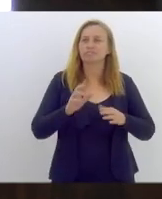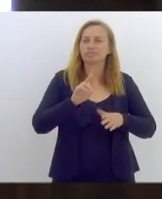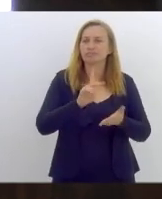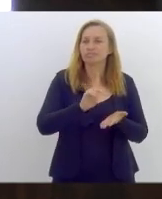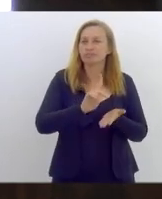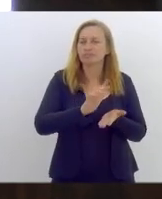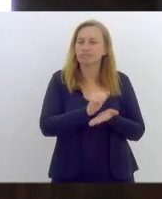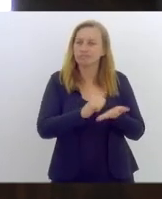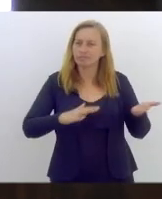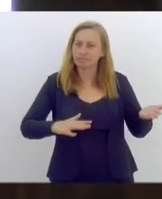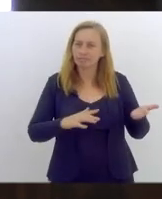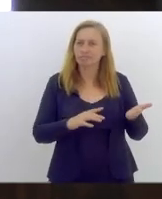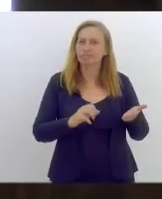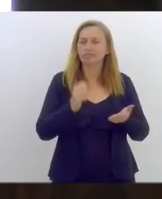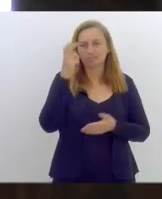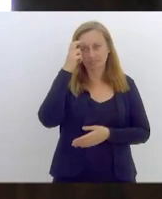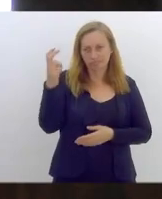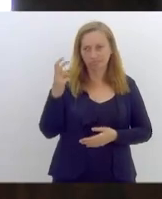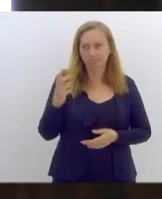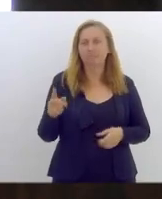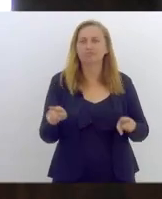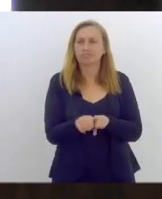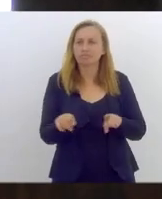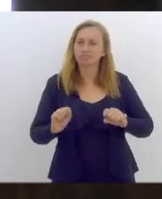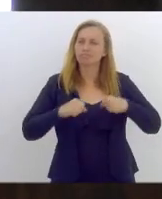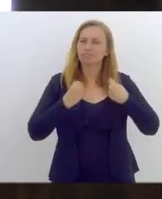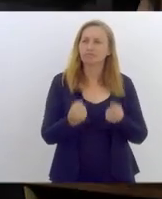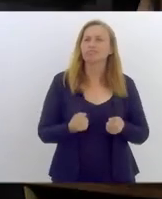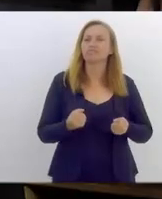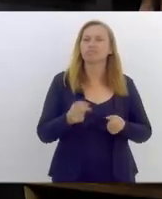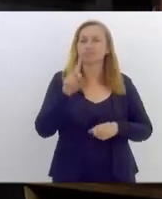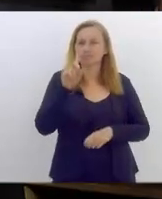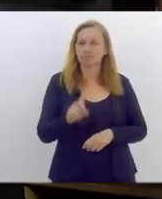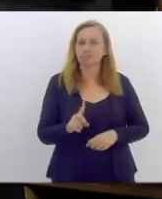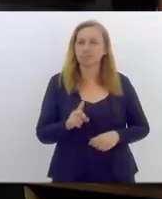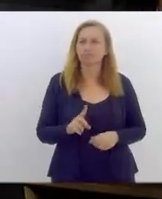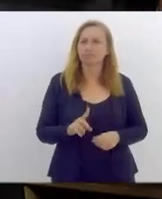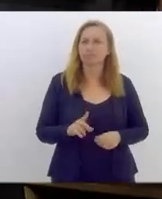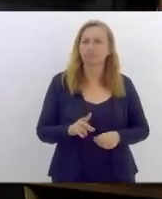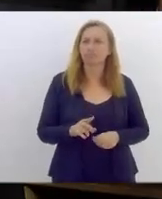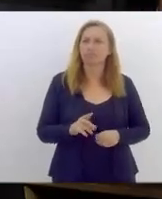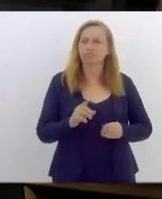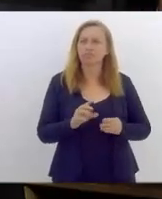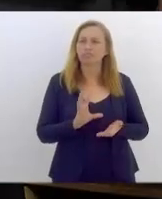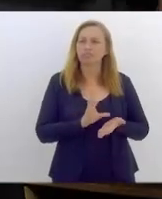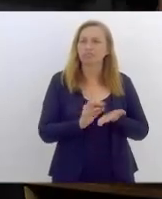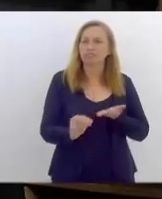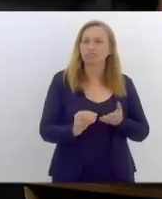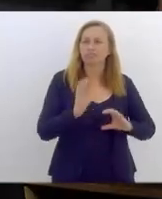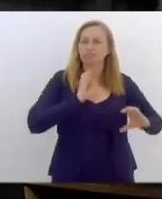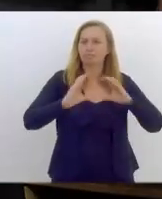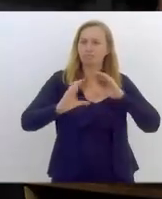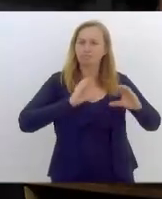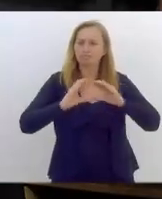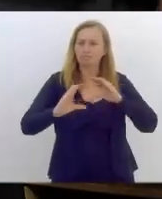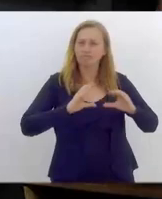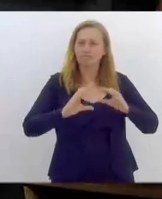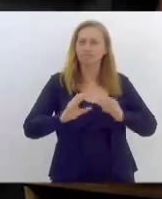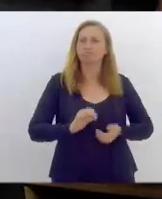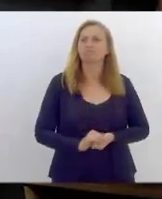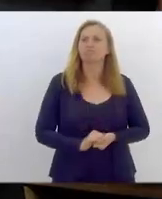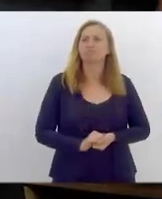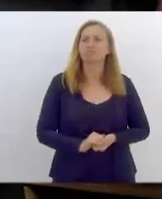e o direito à informação também são defendidos pela Mídia Ninja, visibilizando pautas de comunicação, causas